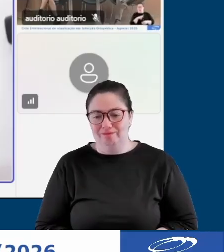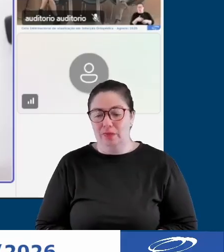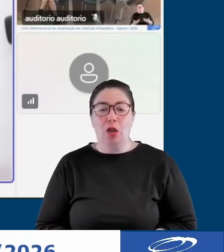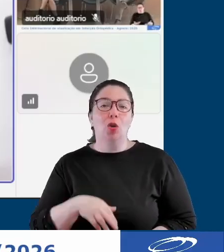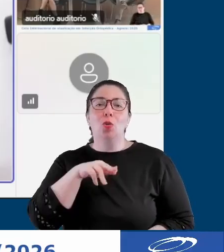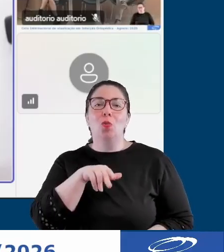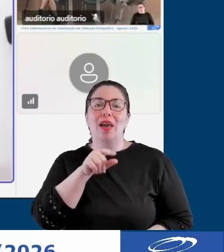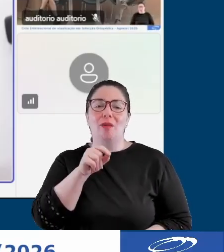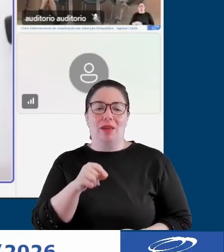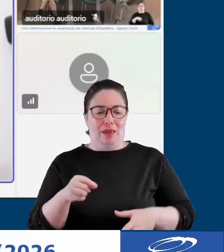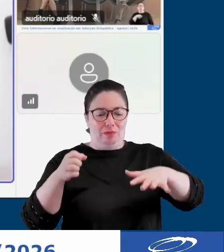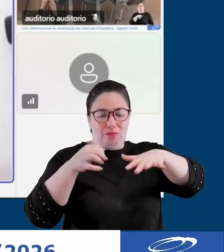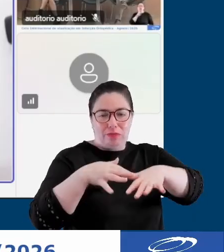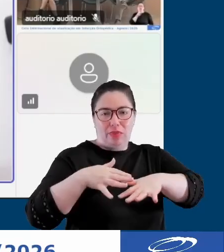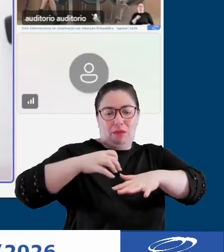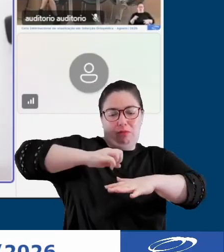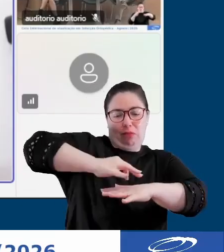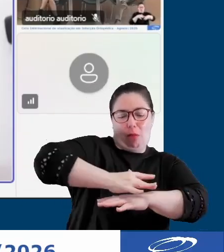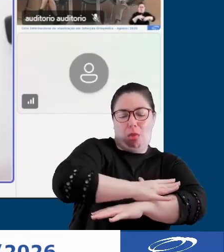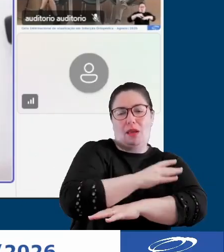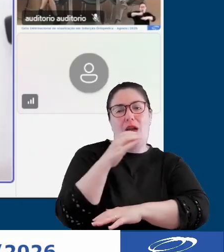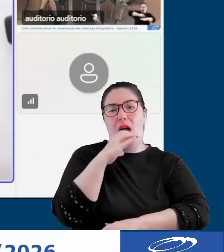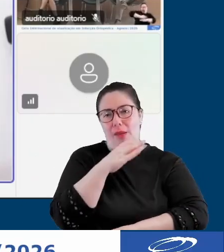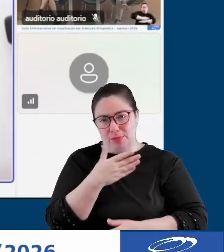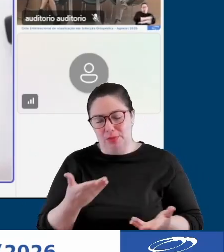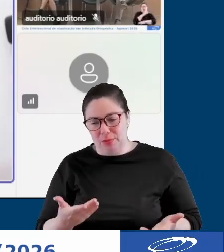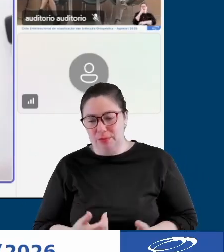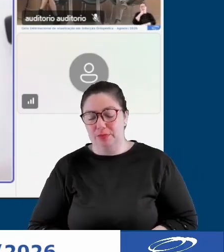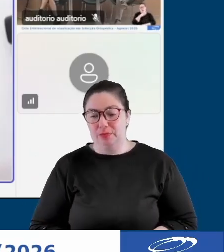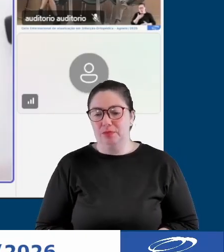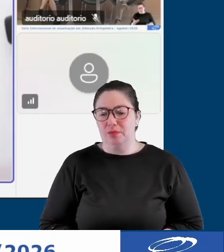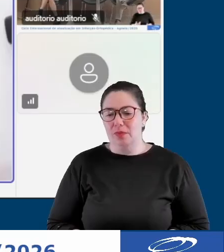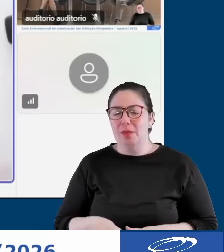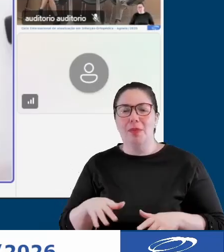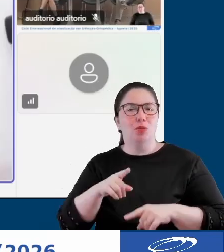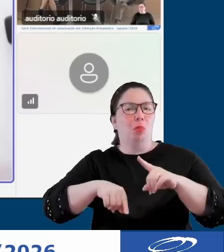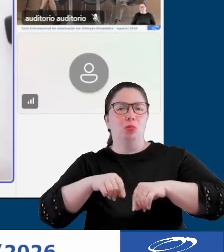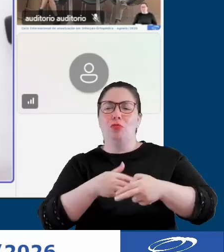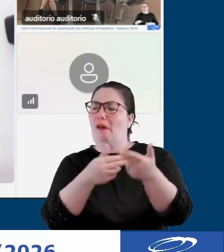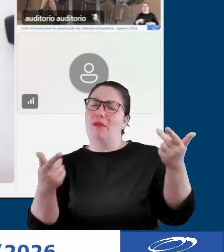lenta. Mas produtos sempre vão surgir, vão ter novidades por aí.